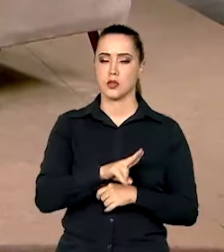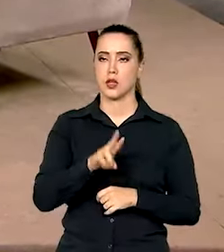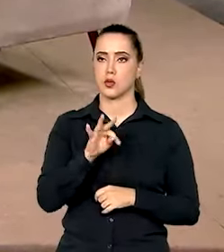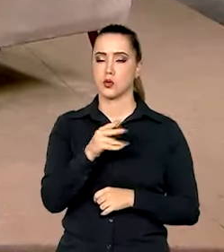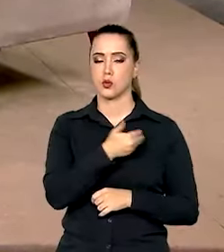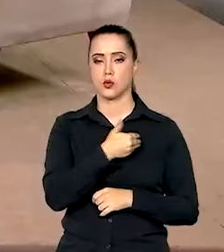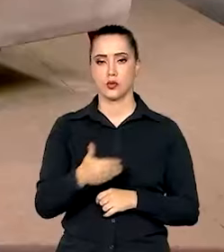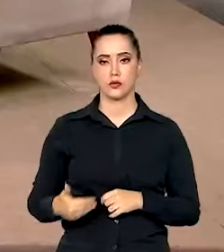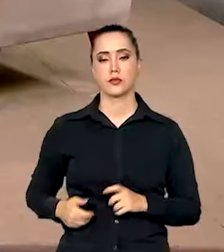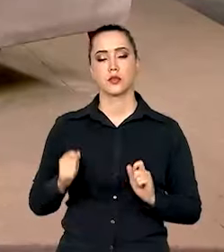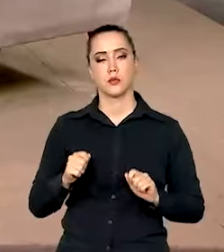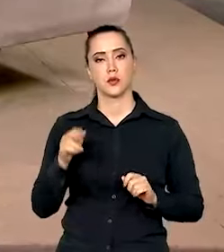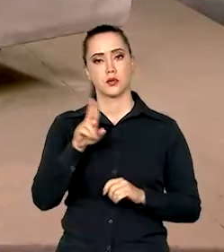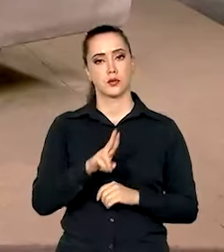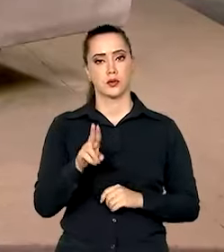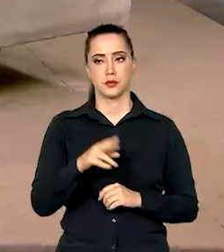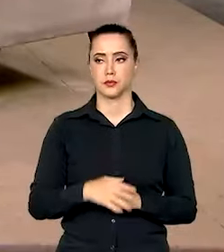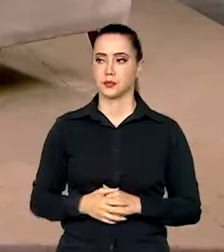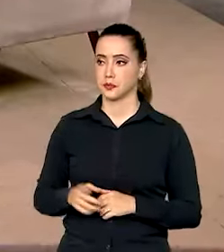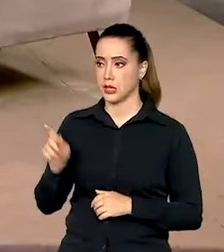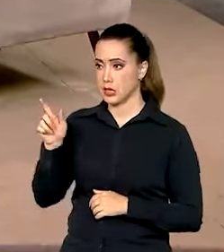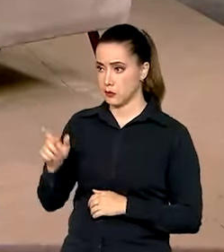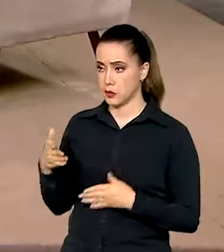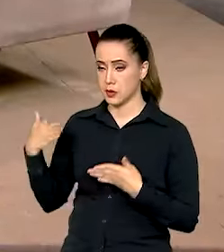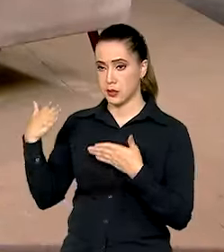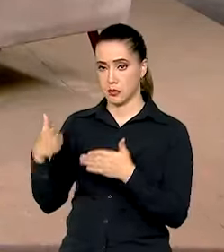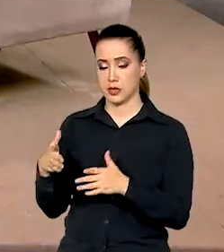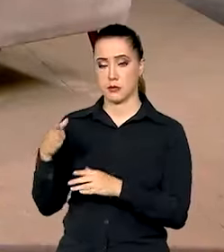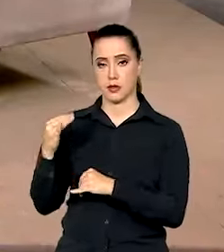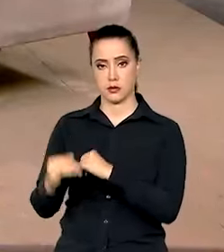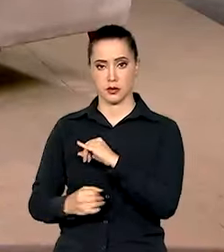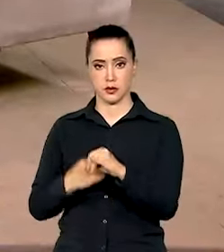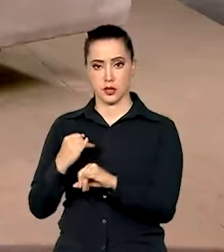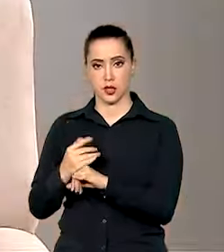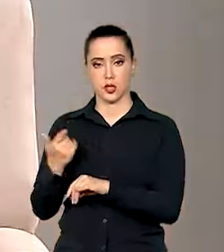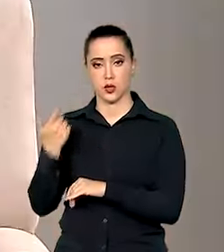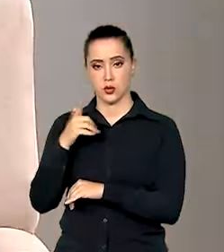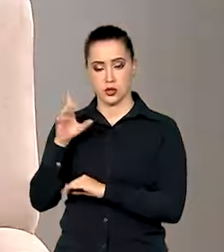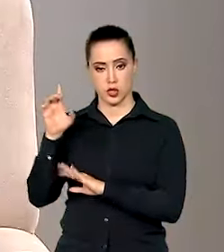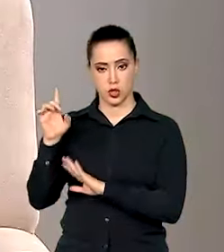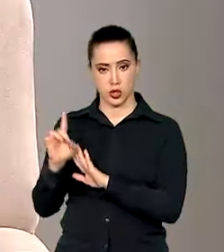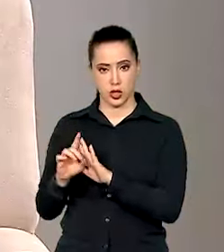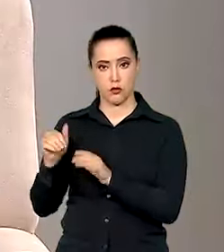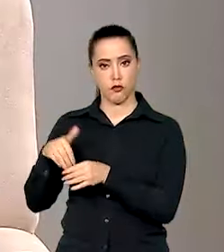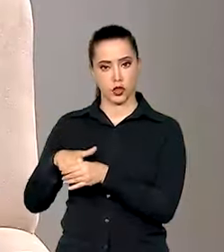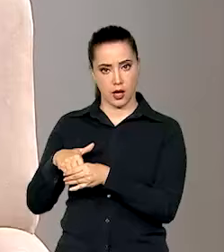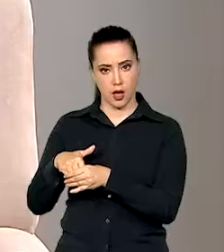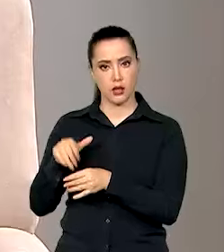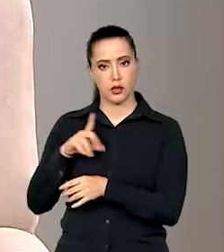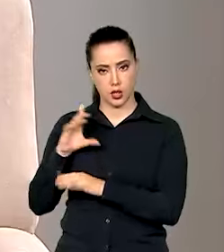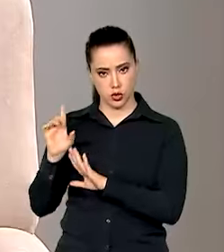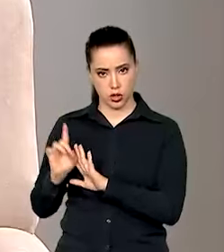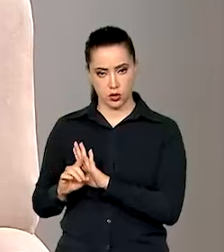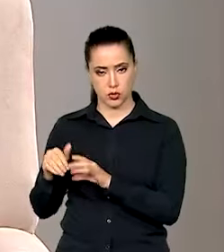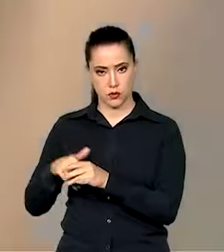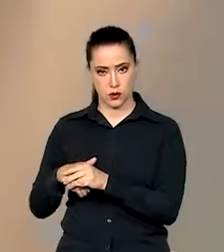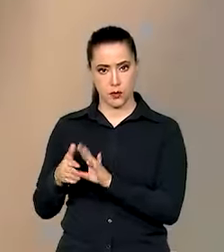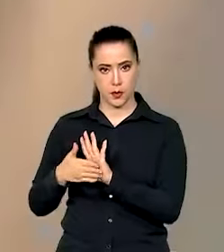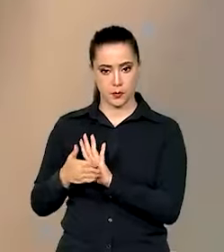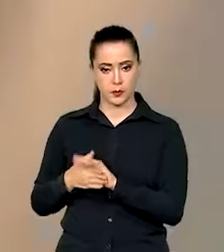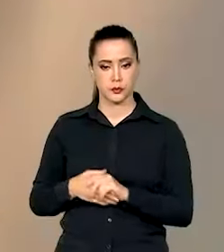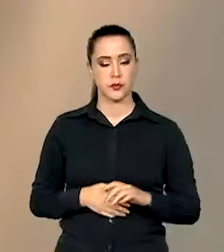governo faça essa participação. E aqueles que participaram digitalmente e chegaram a ter direito a votar, por exemplo, propostas? Sim,